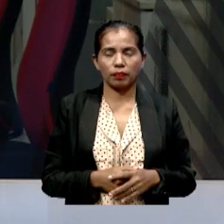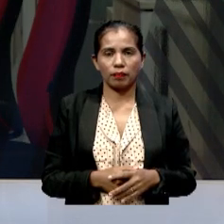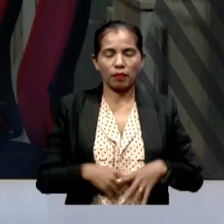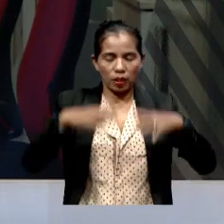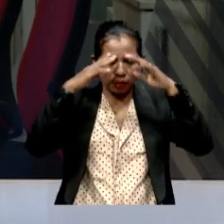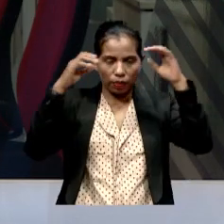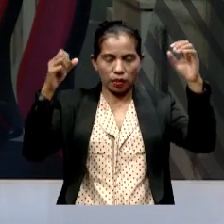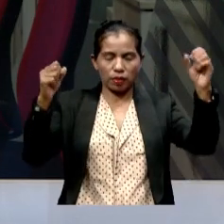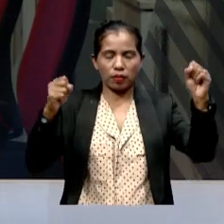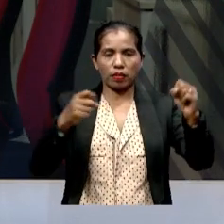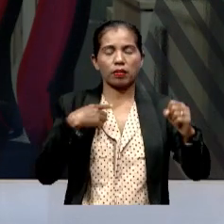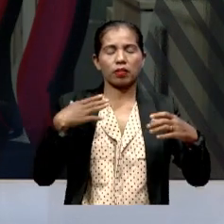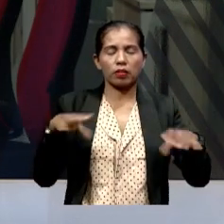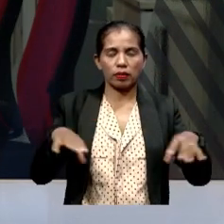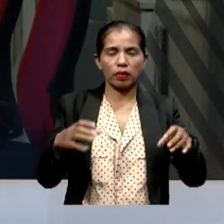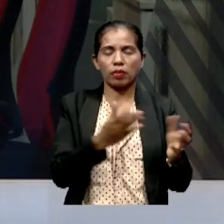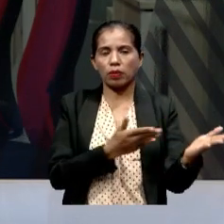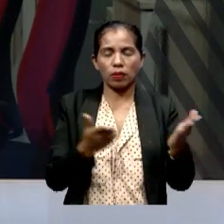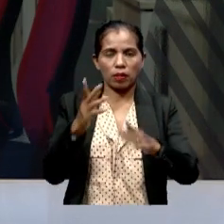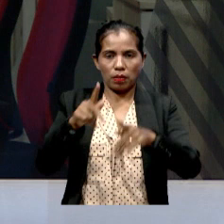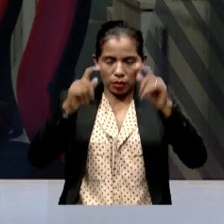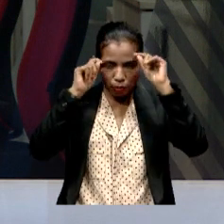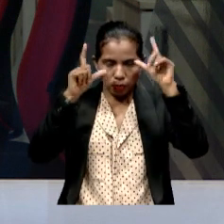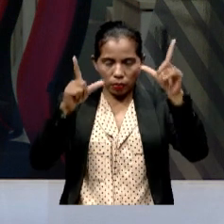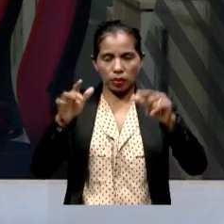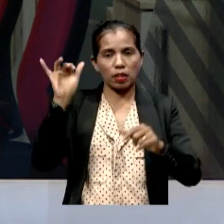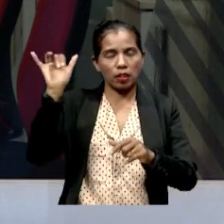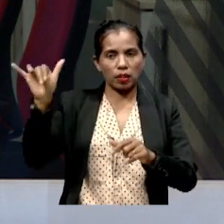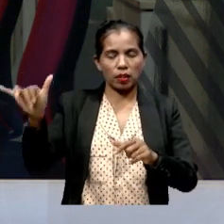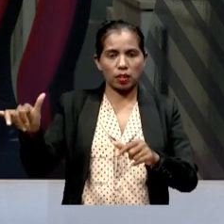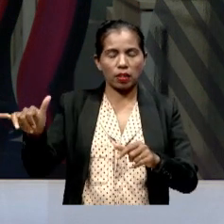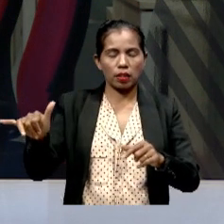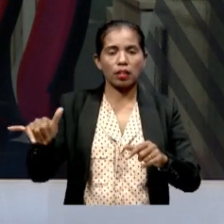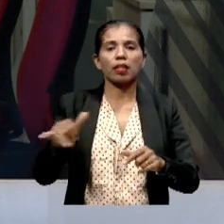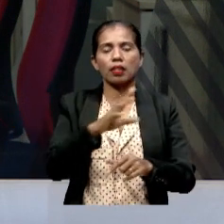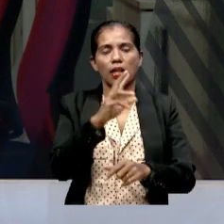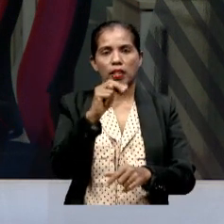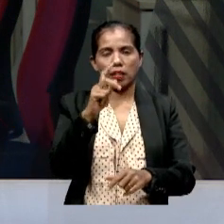Presidente da República esforço a tolori fila Timor-Oan Sira ne behela ia Timor Ocidental.